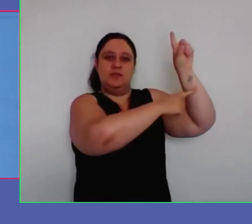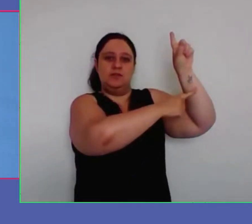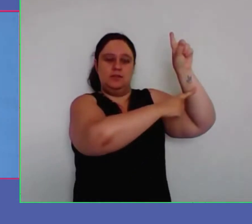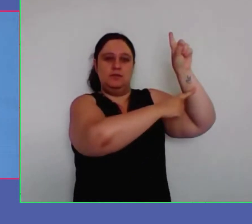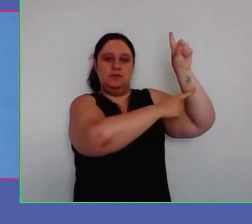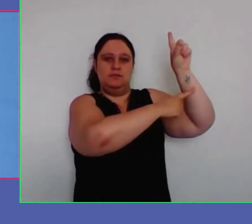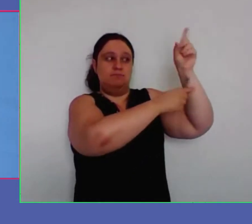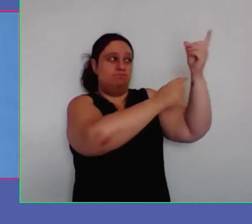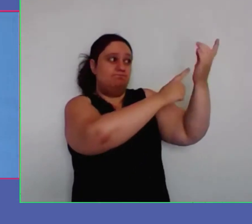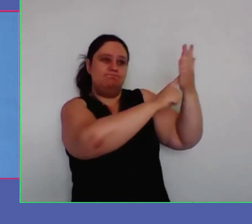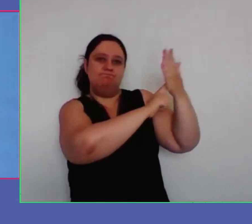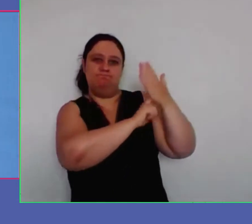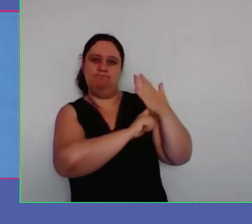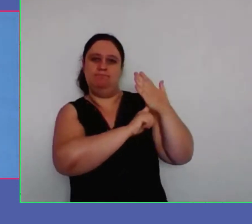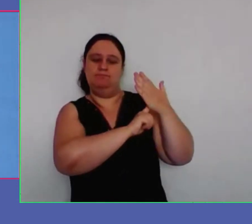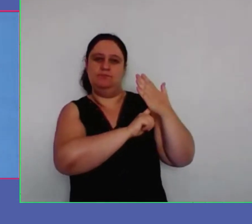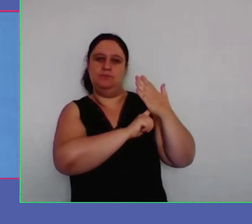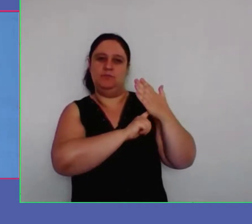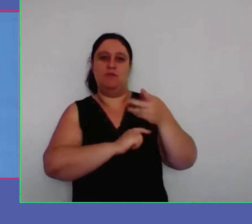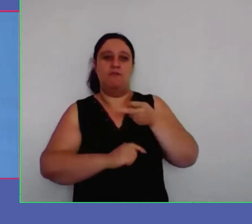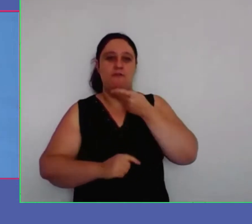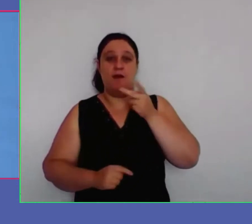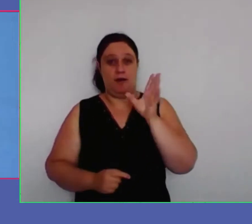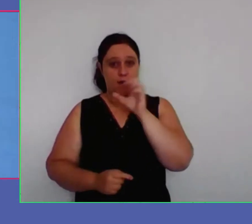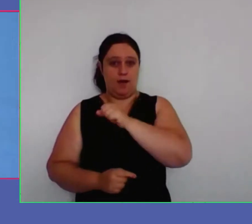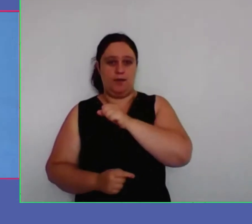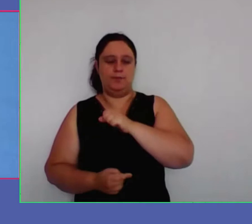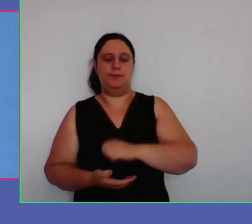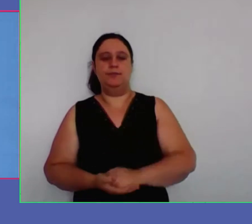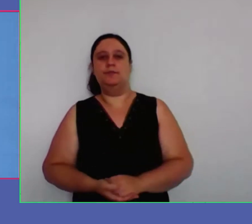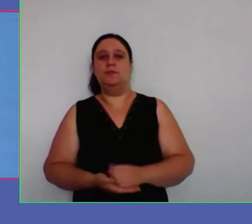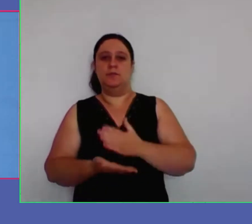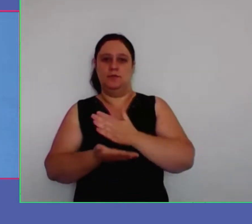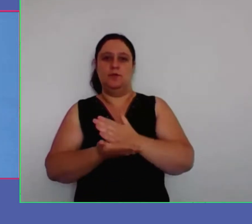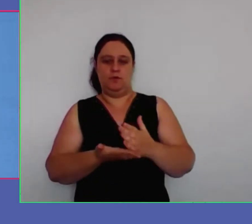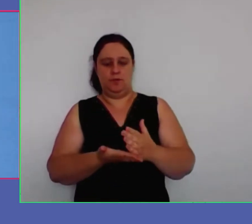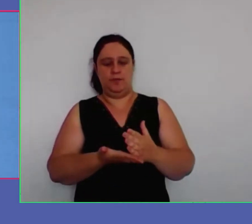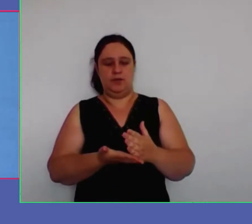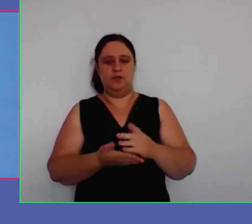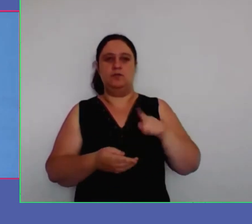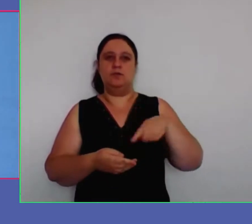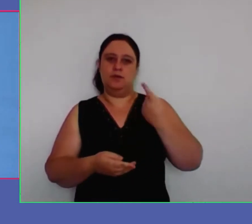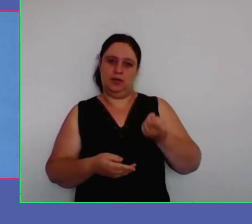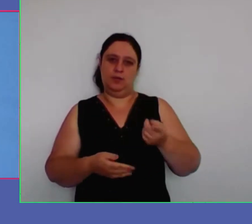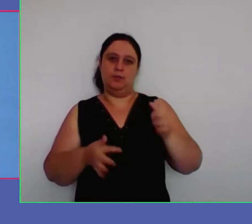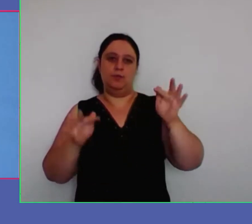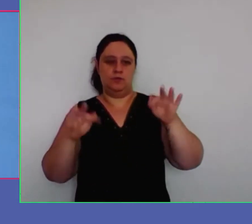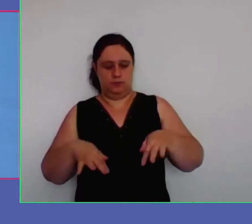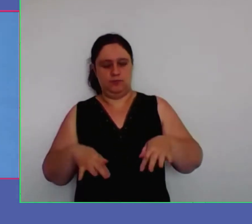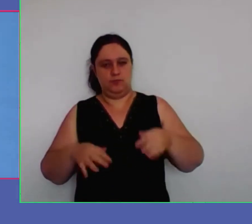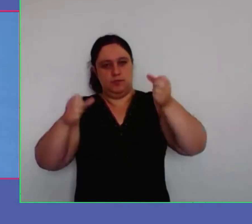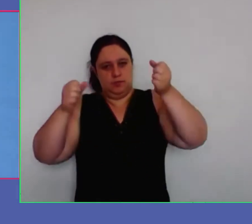Vou falar rapidamente no começo, depois certamente terminarei falando sobre isso.